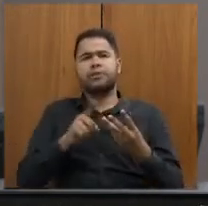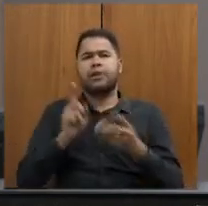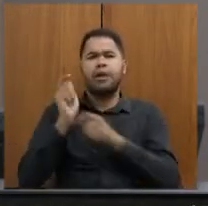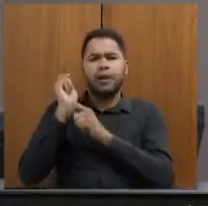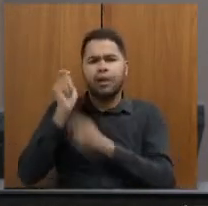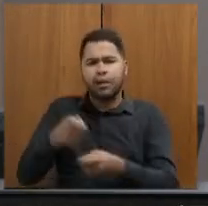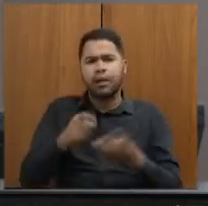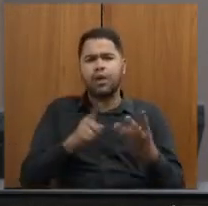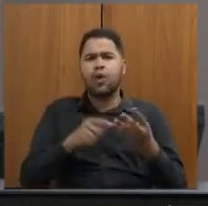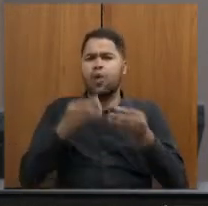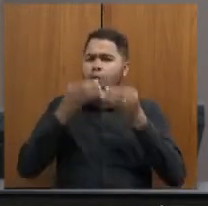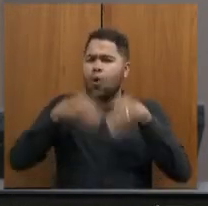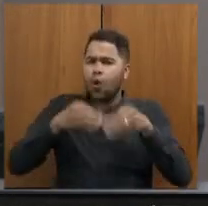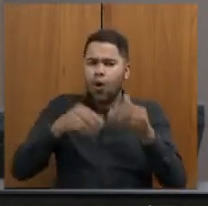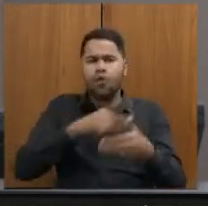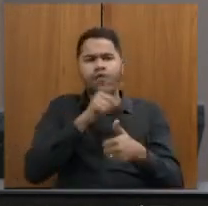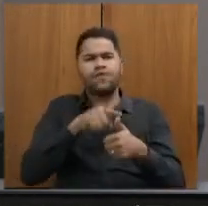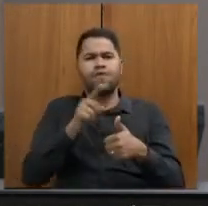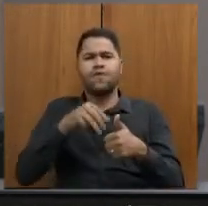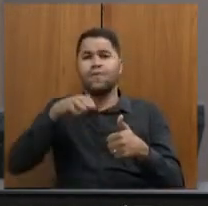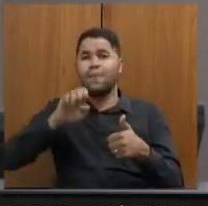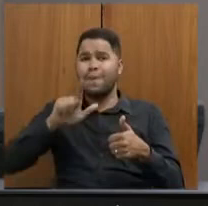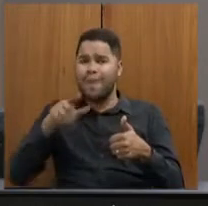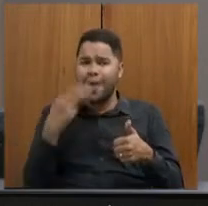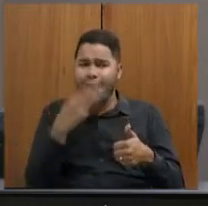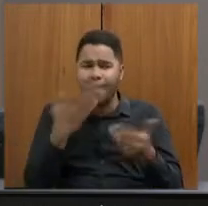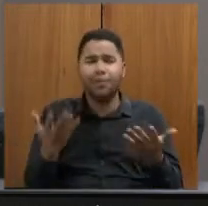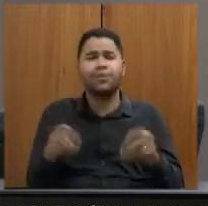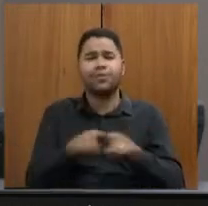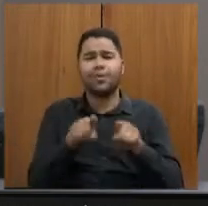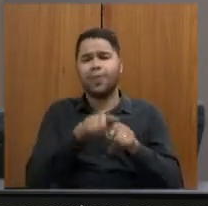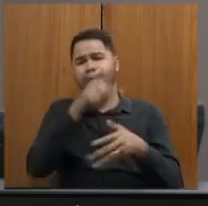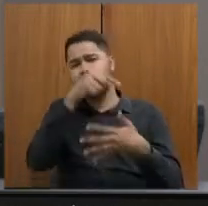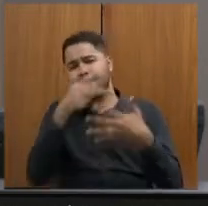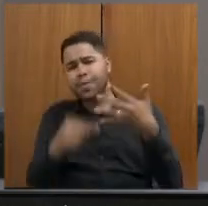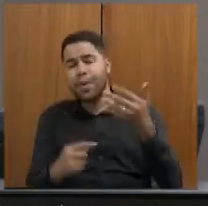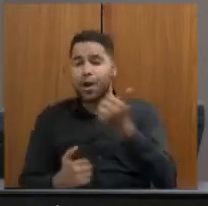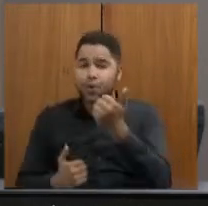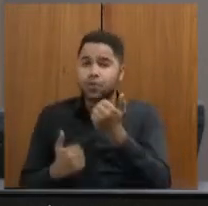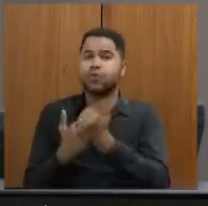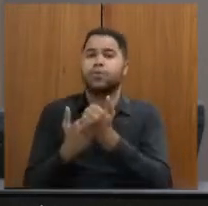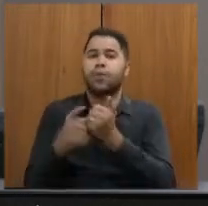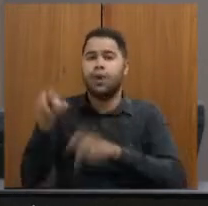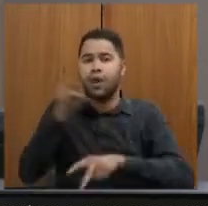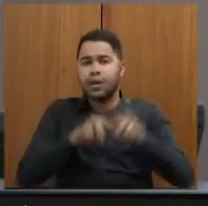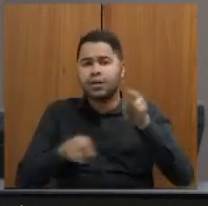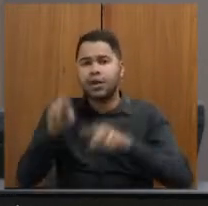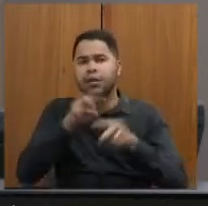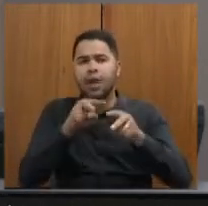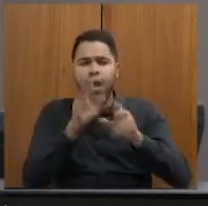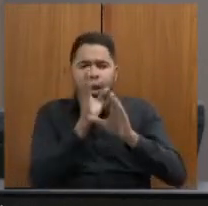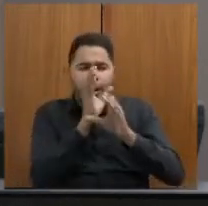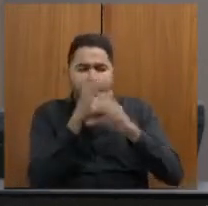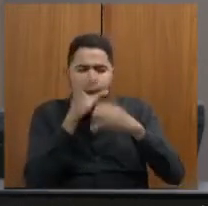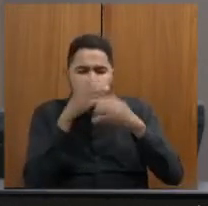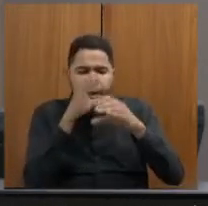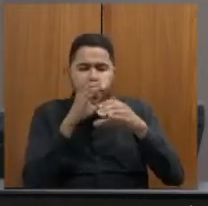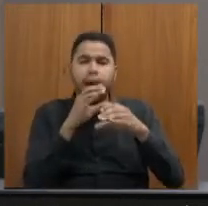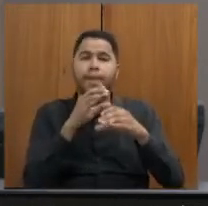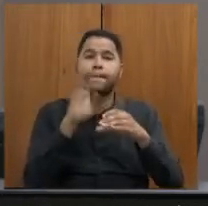pescados de ovos de mel as análises que são feitas na rede Laboratorial para dar suporte às análises microbiológicas